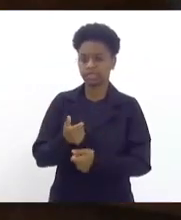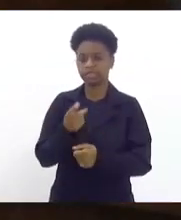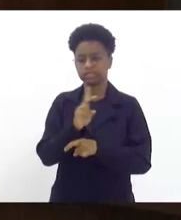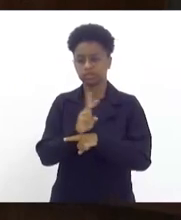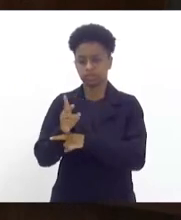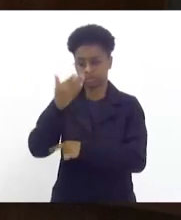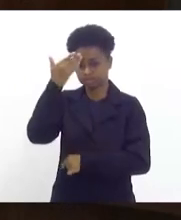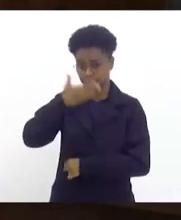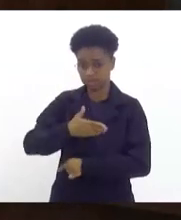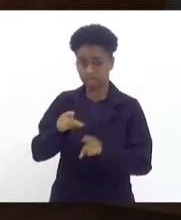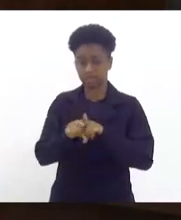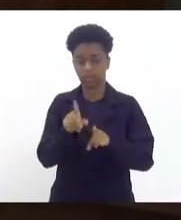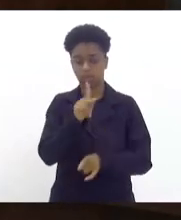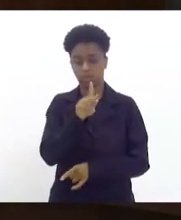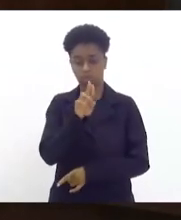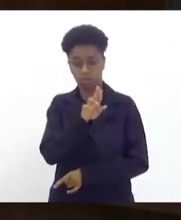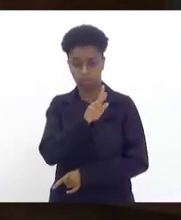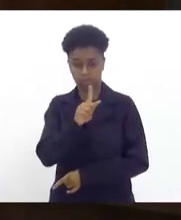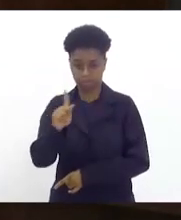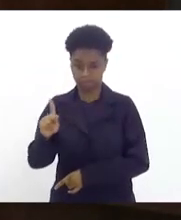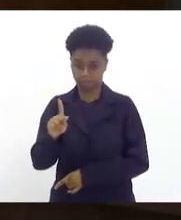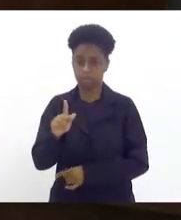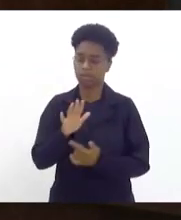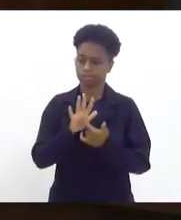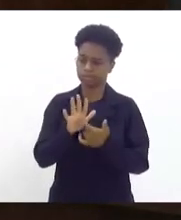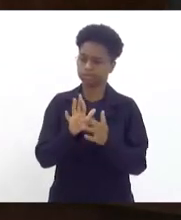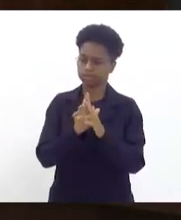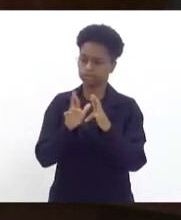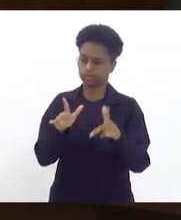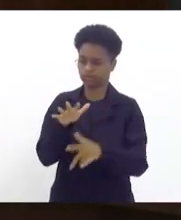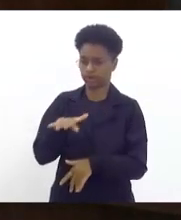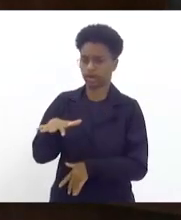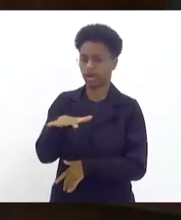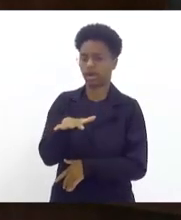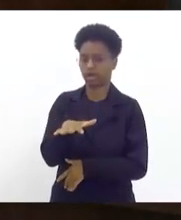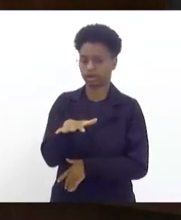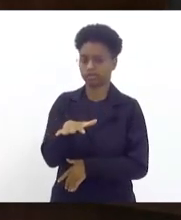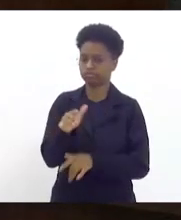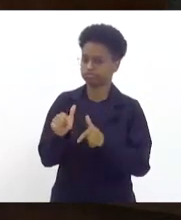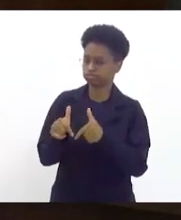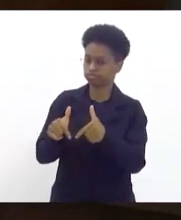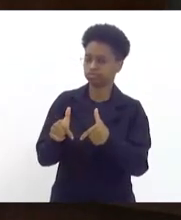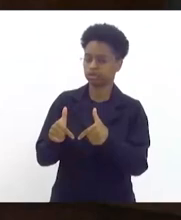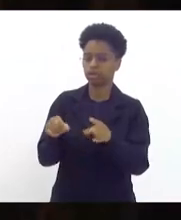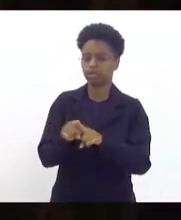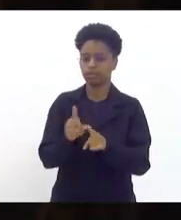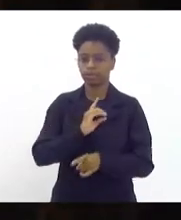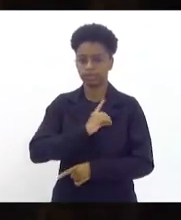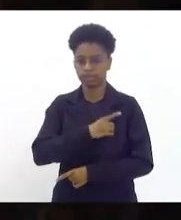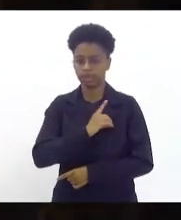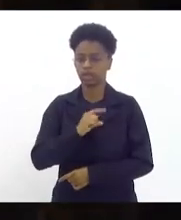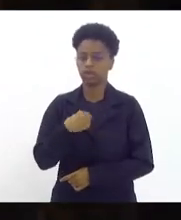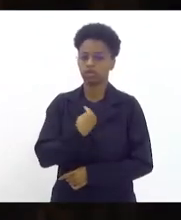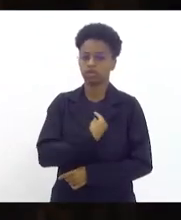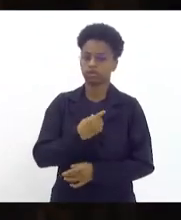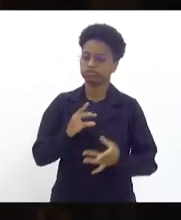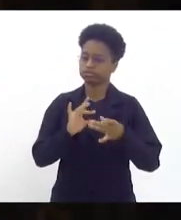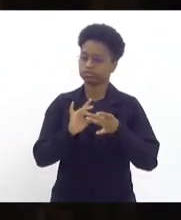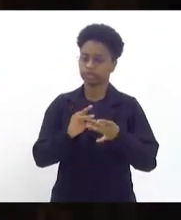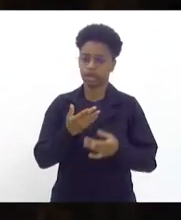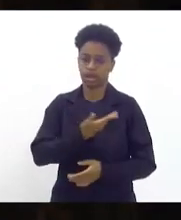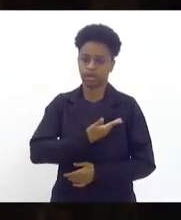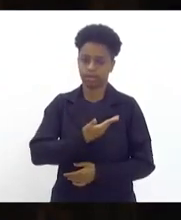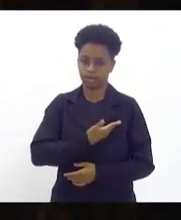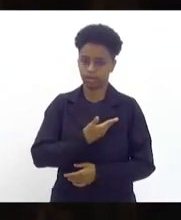as upps fazem muita diferença naquela área as delegacias somos grandes amigos ali